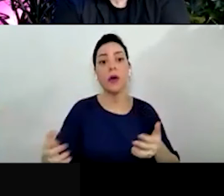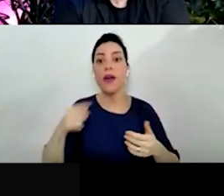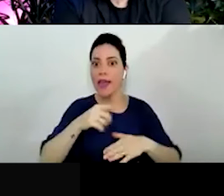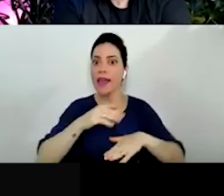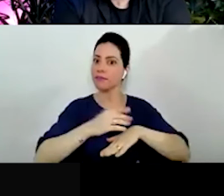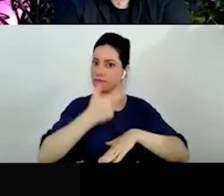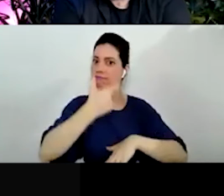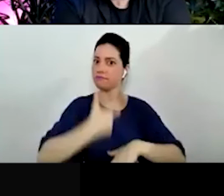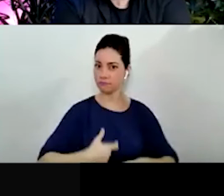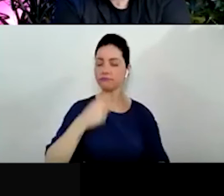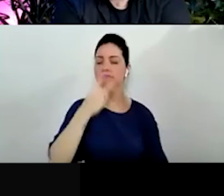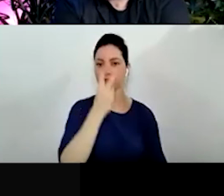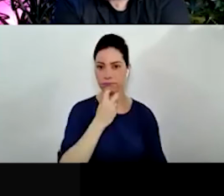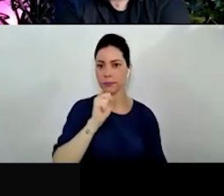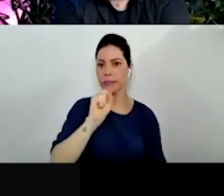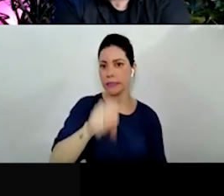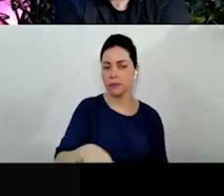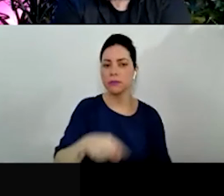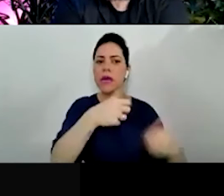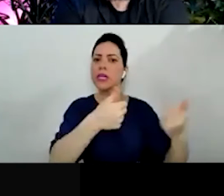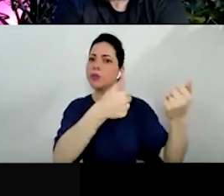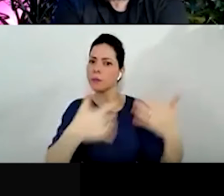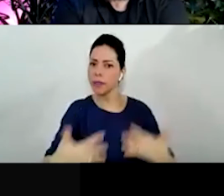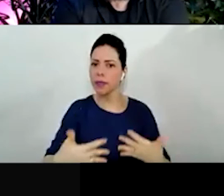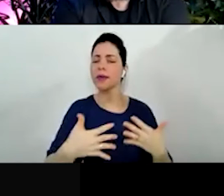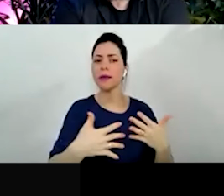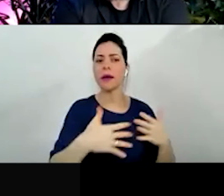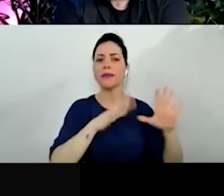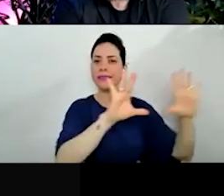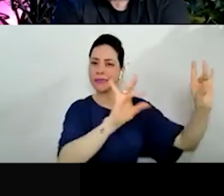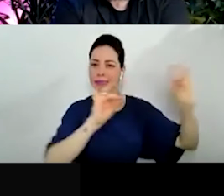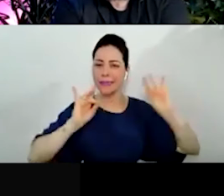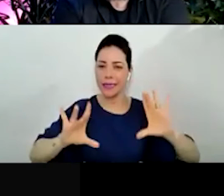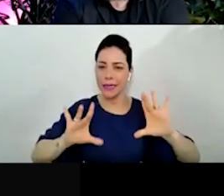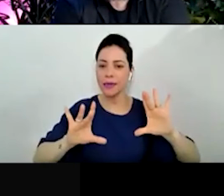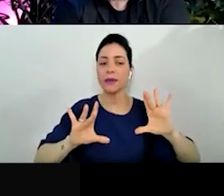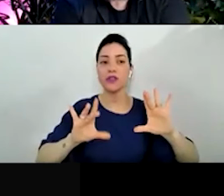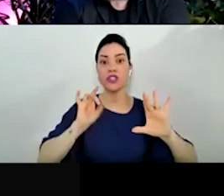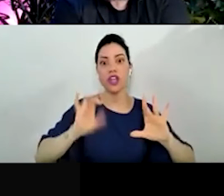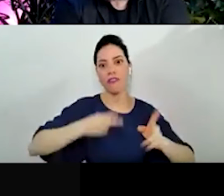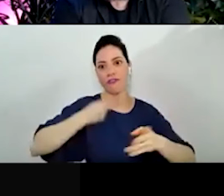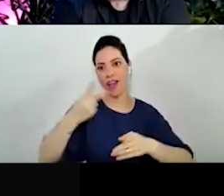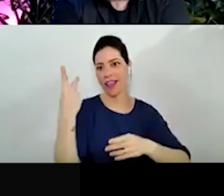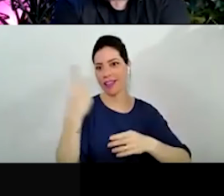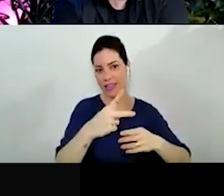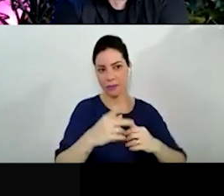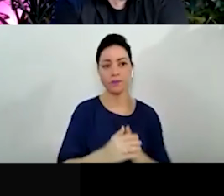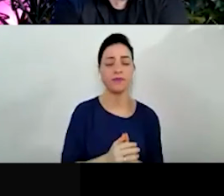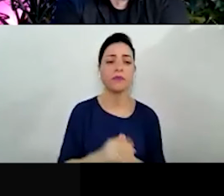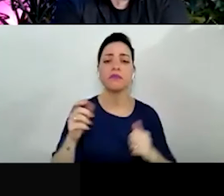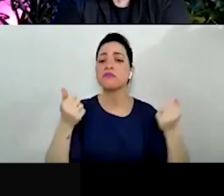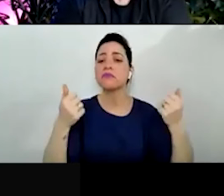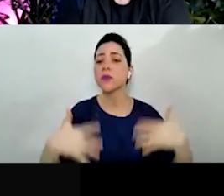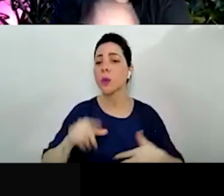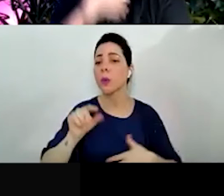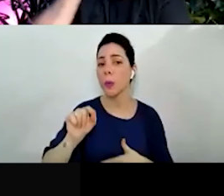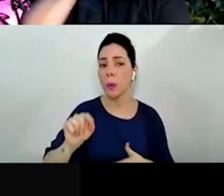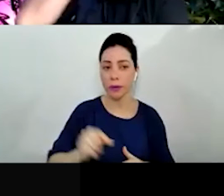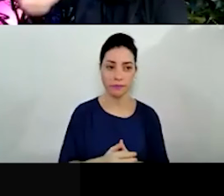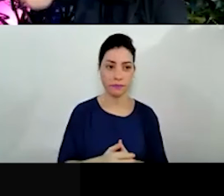bem interessante na fala dele foi uma fala muito ri eu trouxe só esse extrato e essa questão Aqui quanto mais da minha vida digital